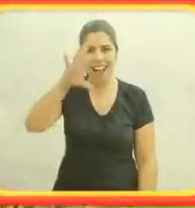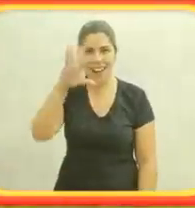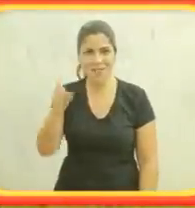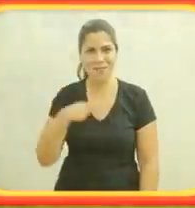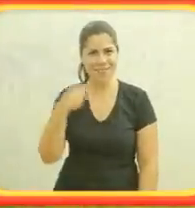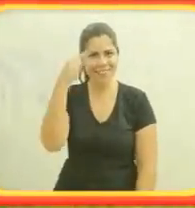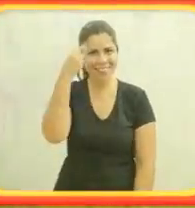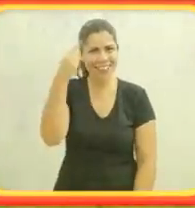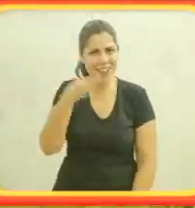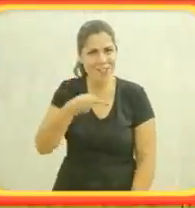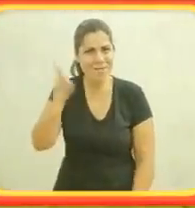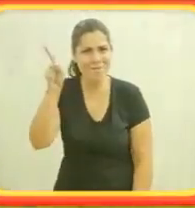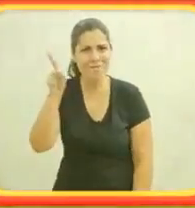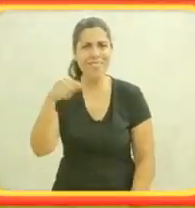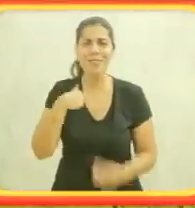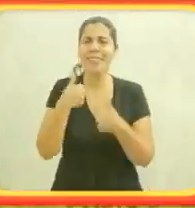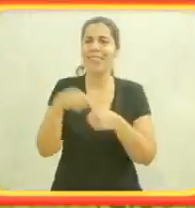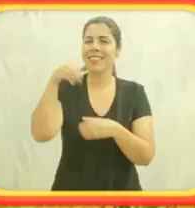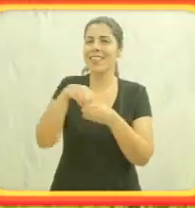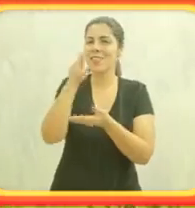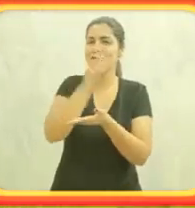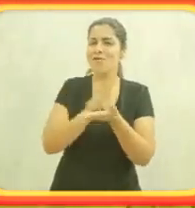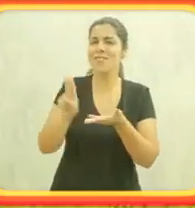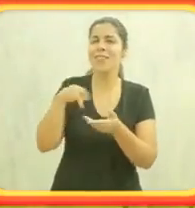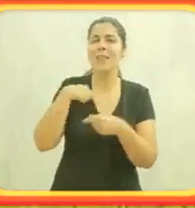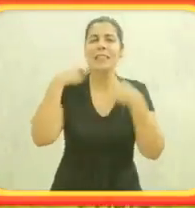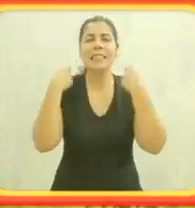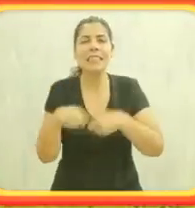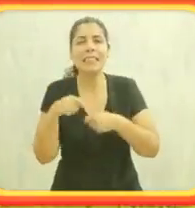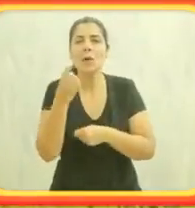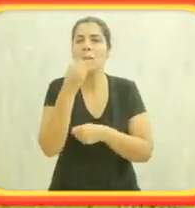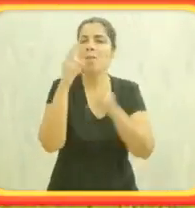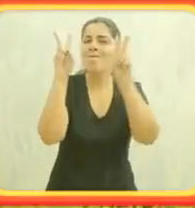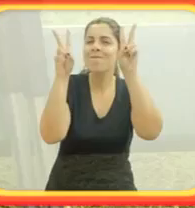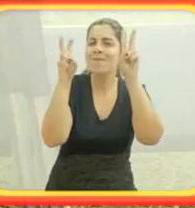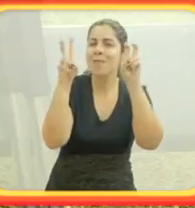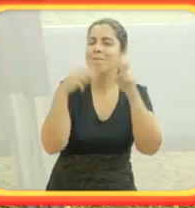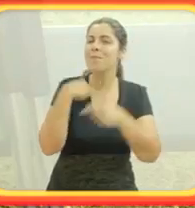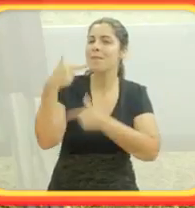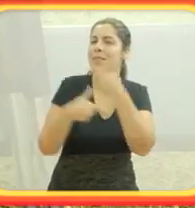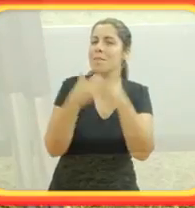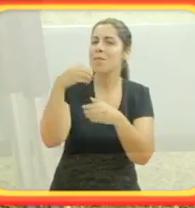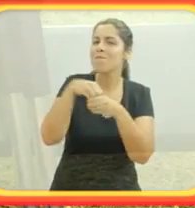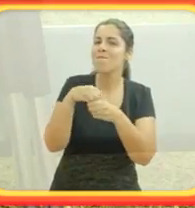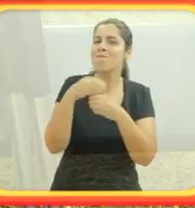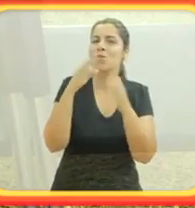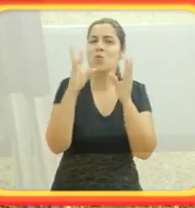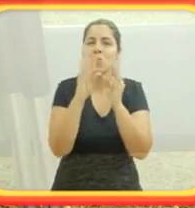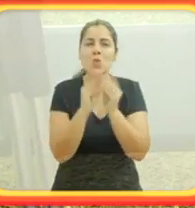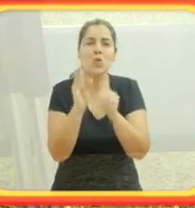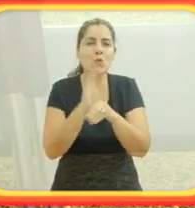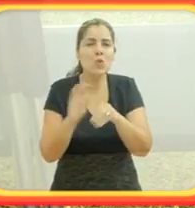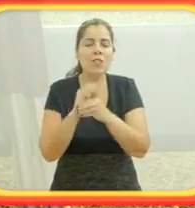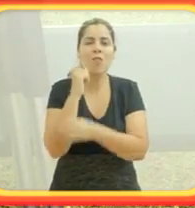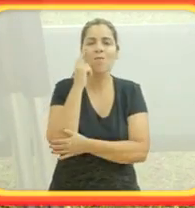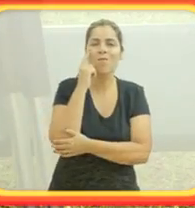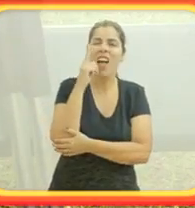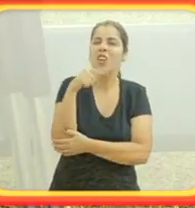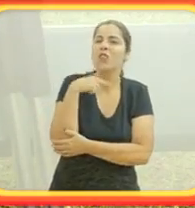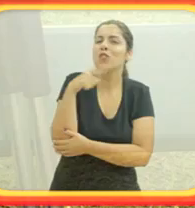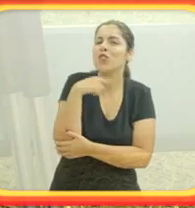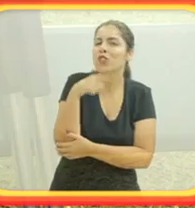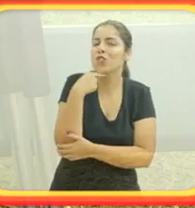A ideia de ir para a África foi... Eu estava na universidade ainda e eu precisava de um bom tema para o meu trabalho de conclusão de